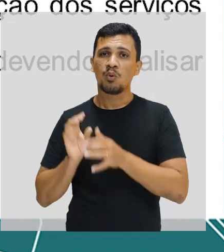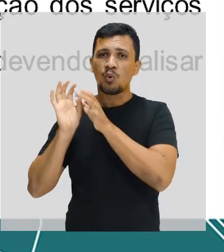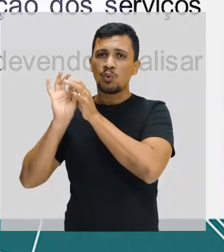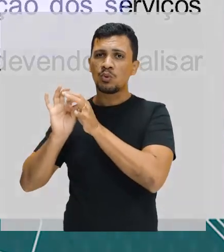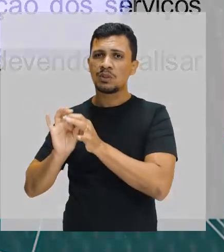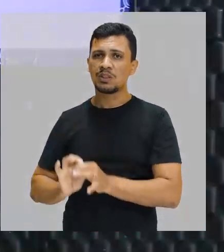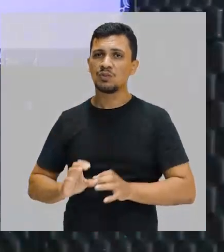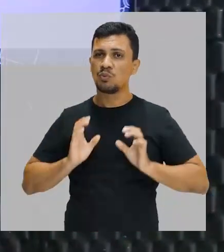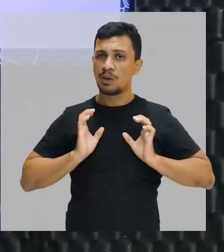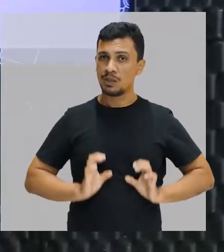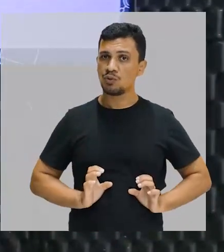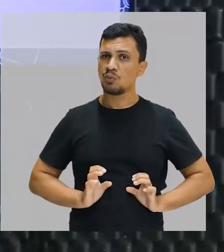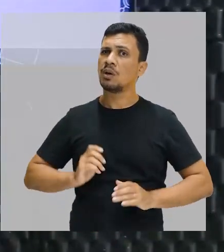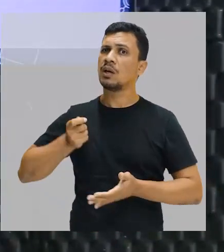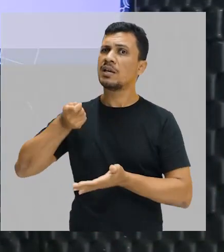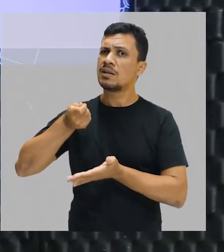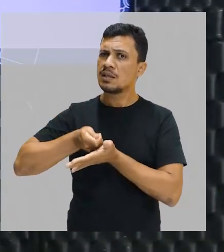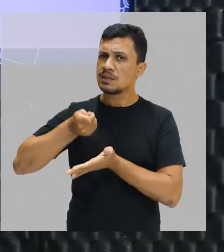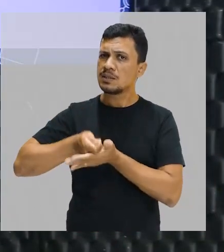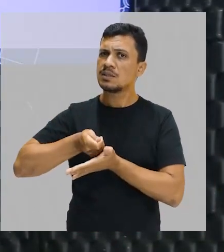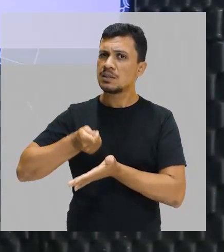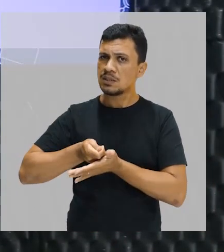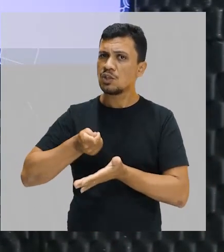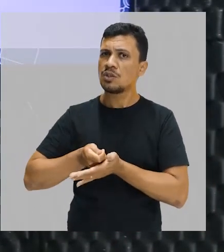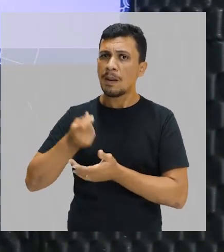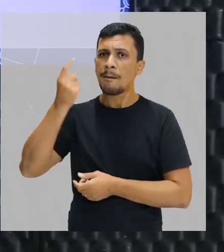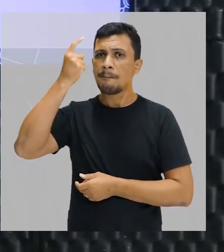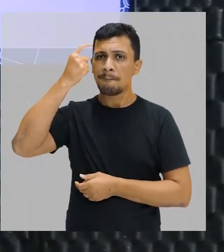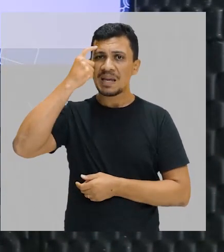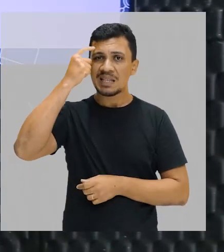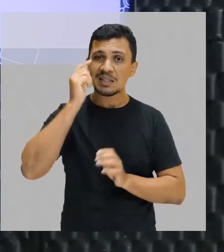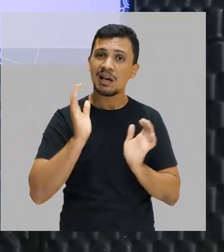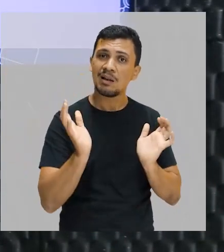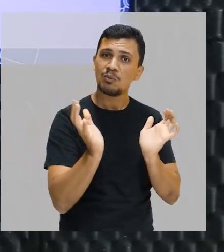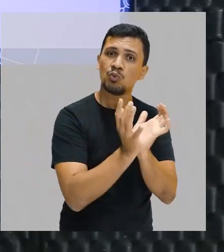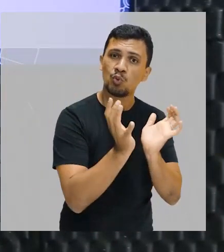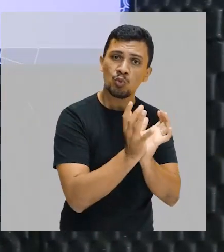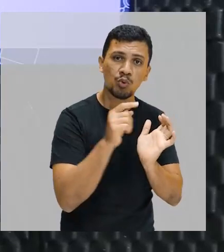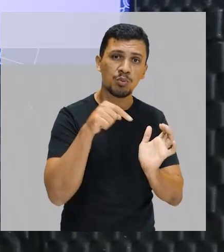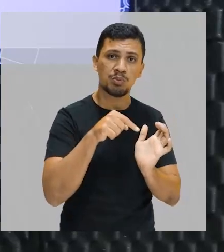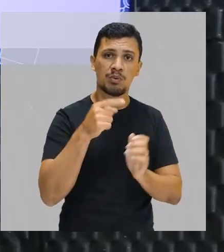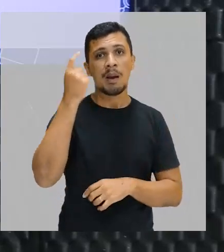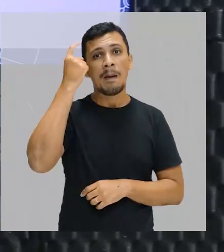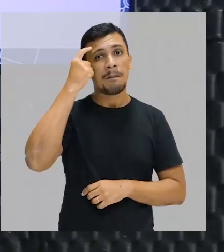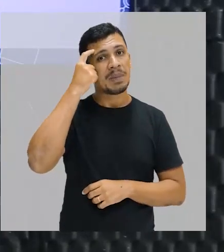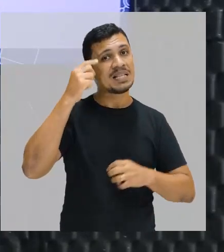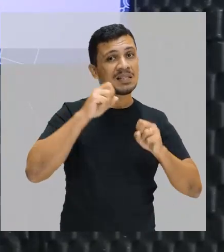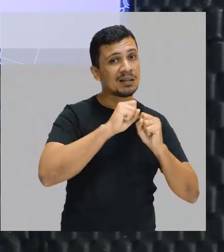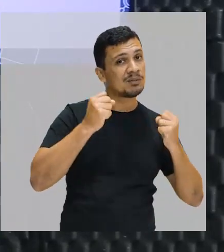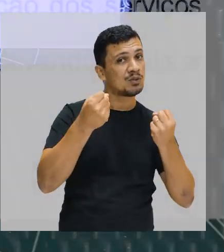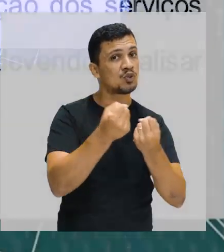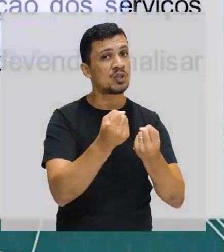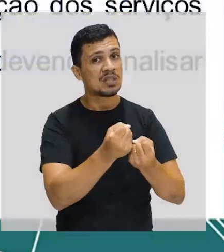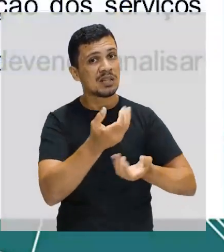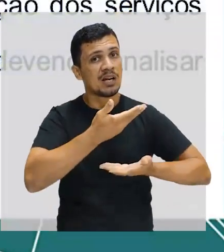ético, ele exige que possamos levar em consideração os outros, né? Aquelas pessoas que convivem